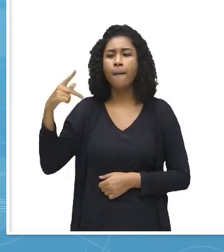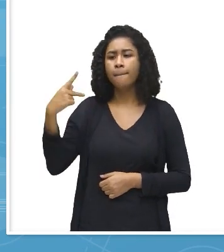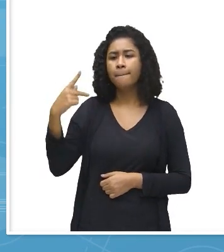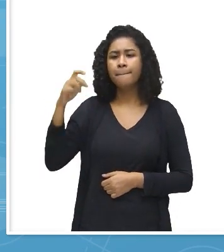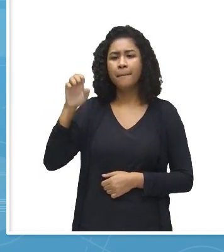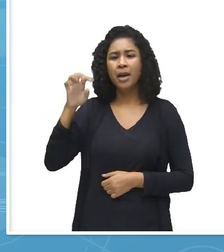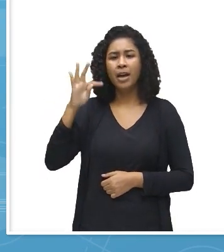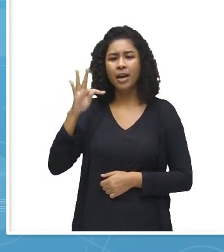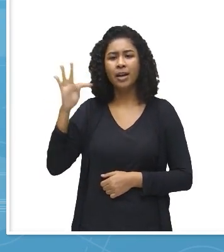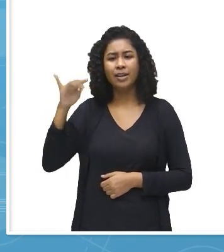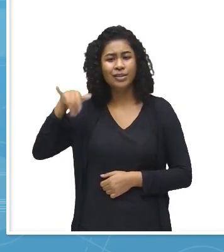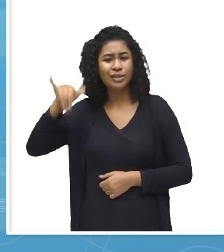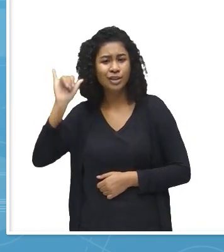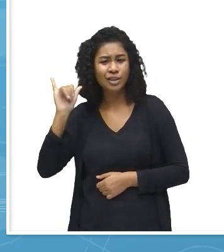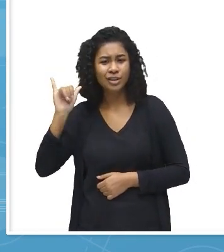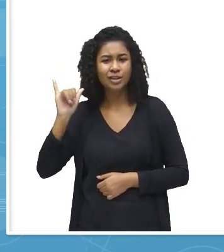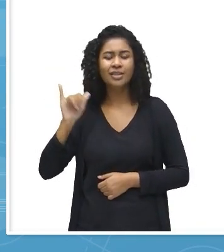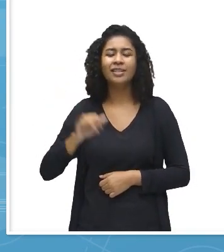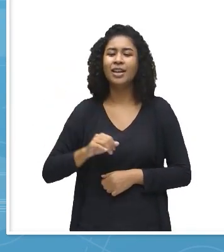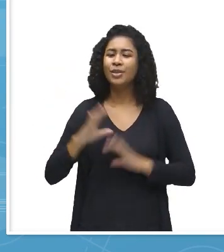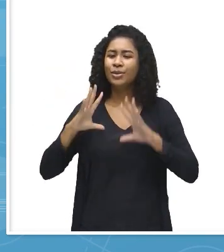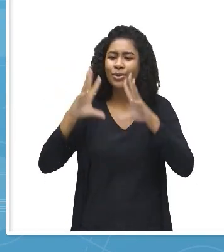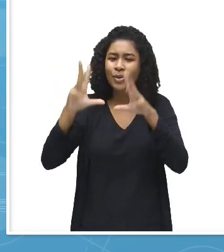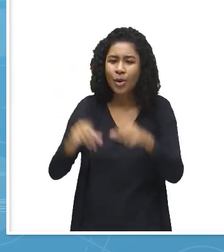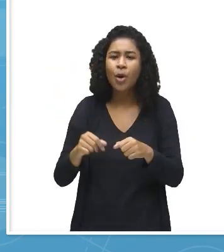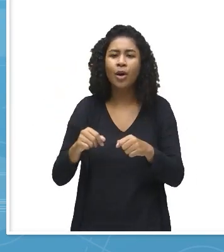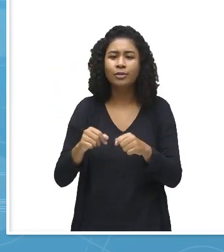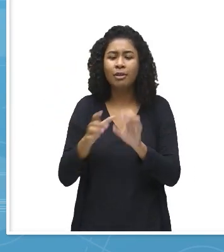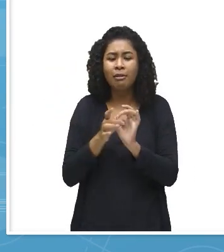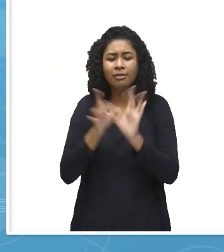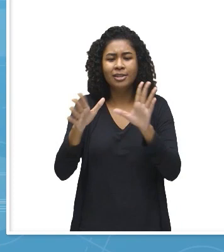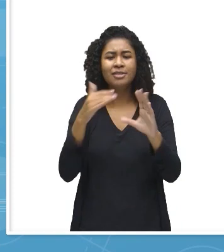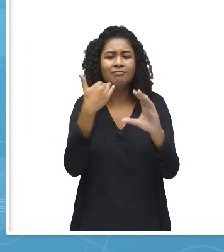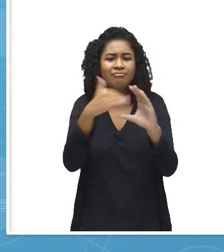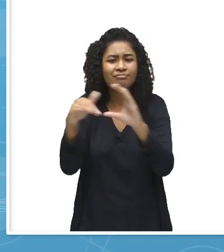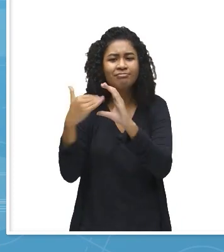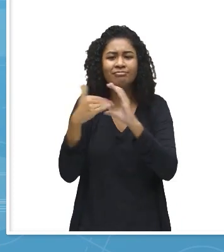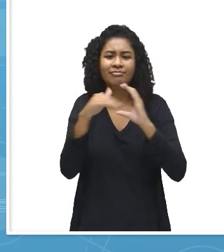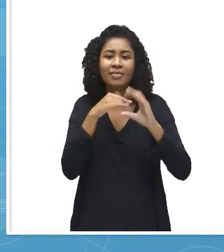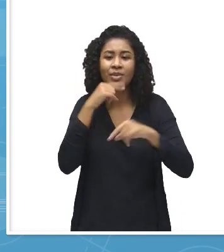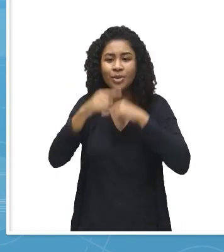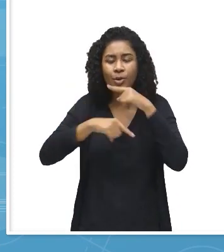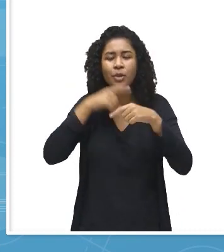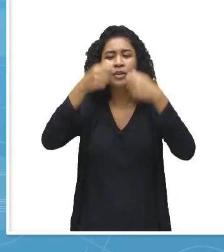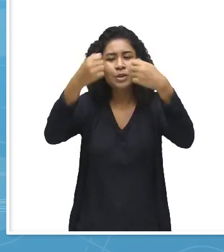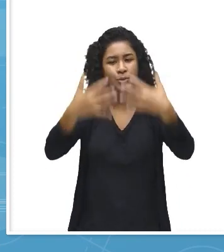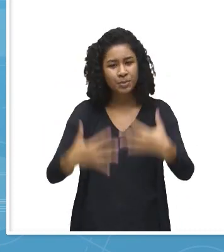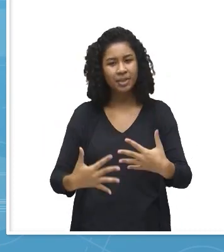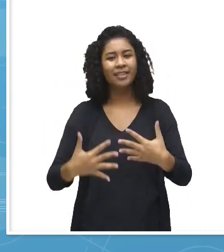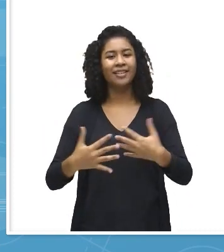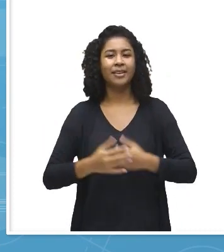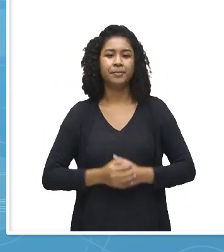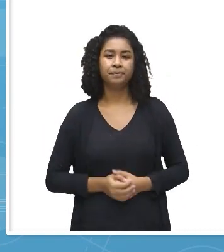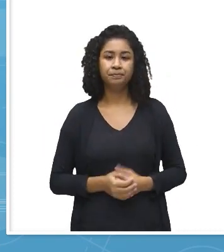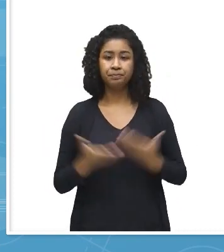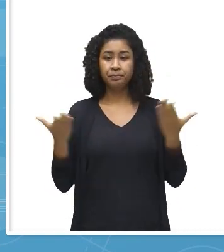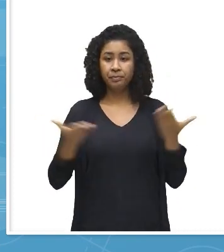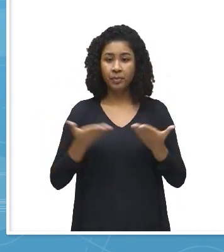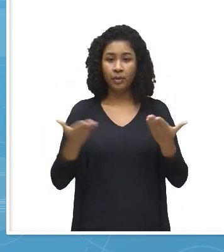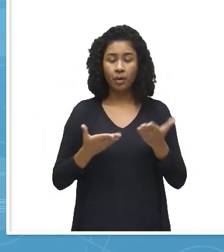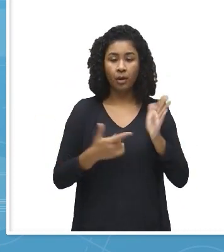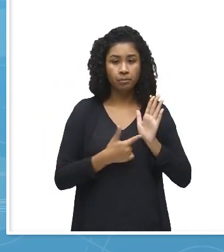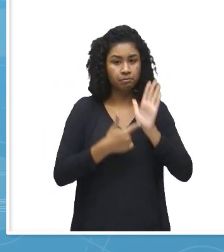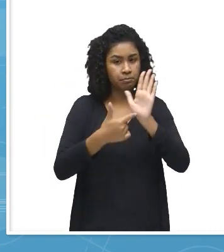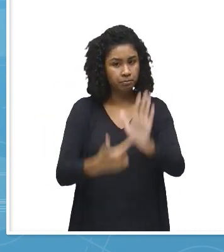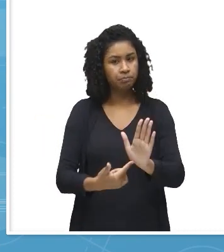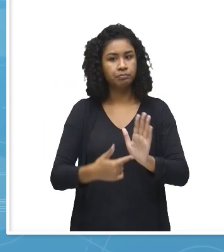conectados na nossa aula também, à disposição para tirar as dúvidas de vocês. Então, eu trouxe para vocês a nossa questão, como eu falei, era uma